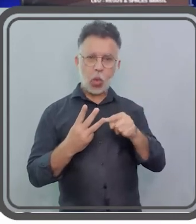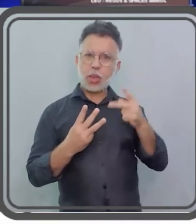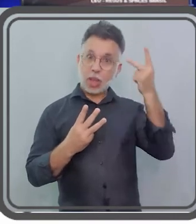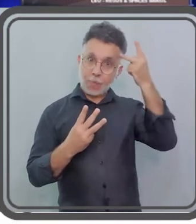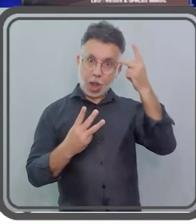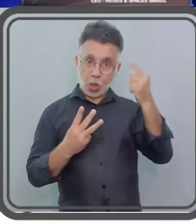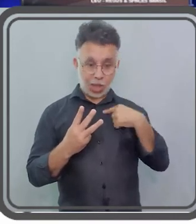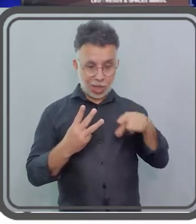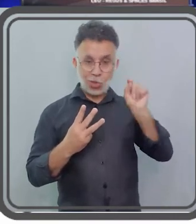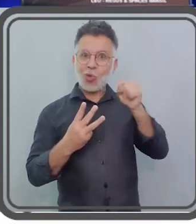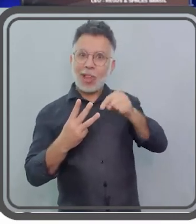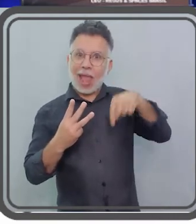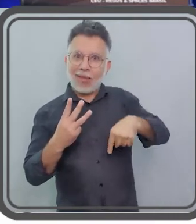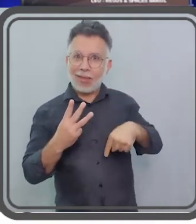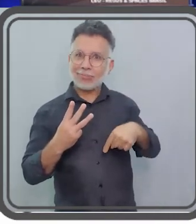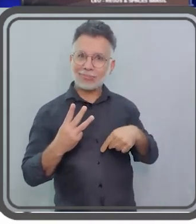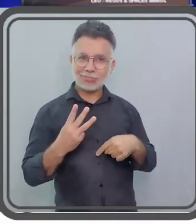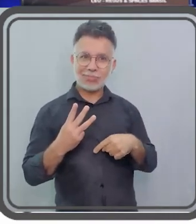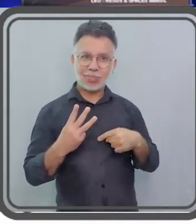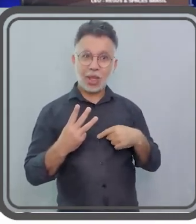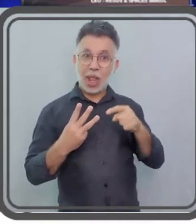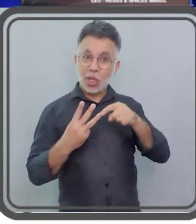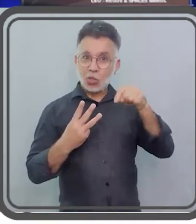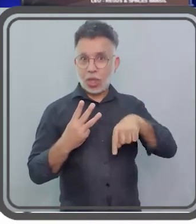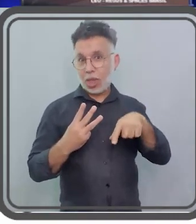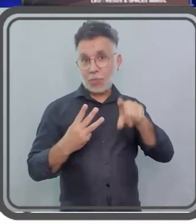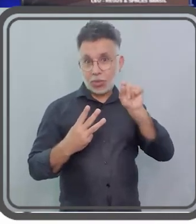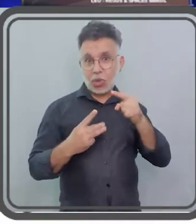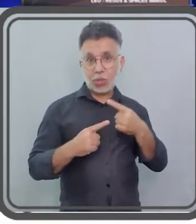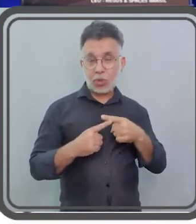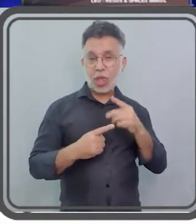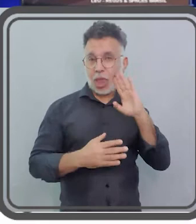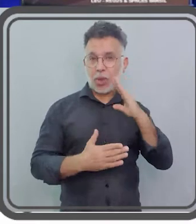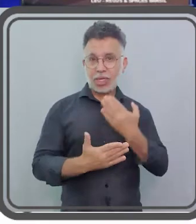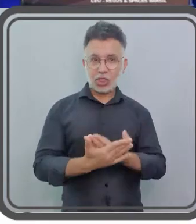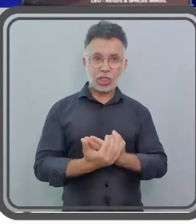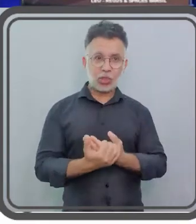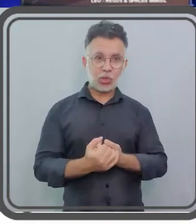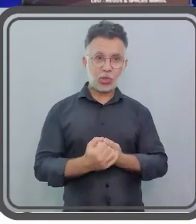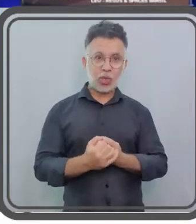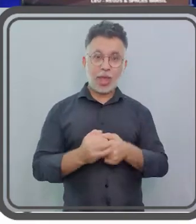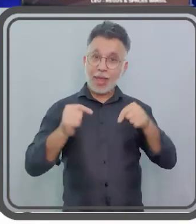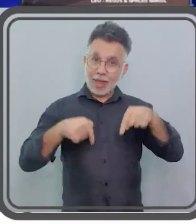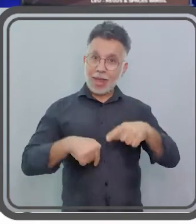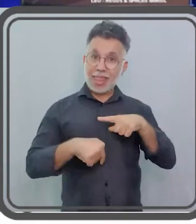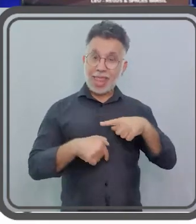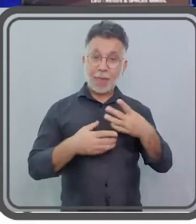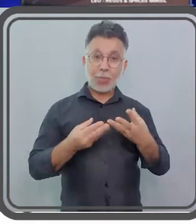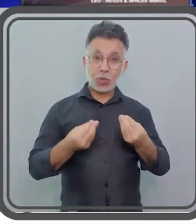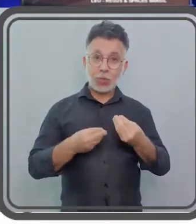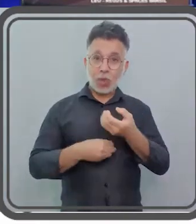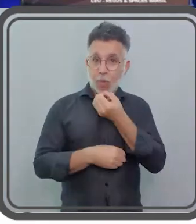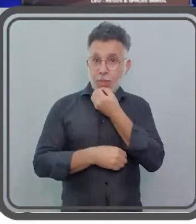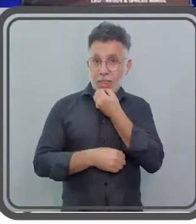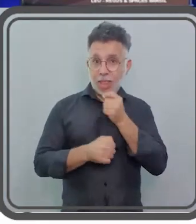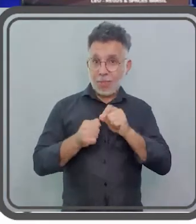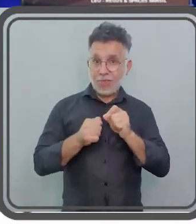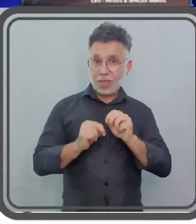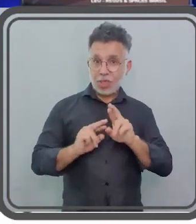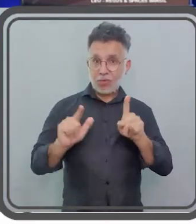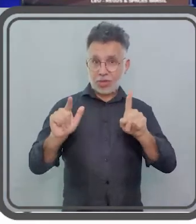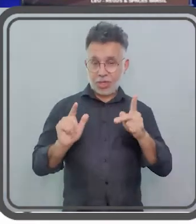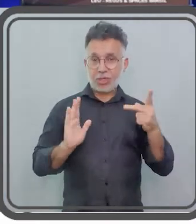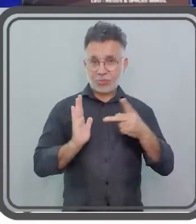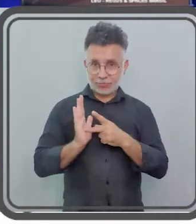aqui. E eu estou aqui por escolha, porque eu acredito que aqui temos muitas oportunidades para fazer diferença de verdade.